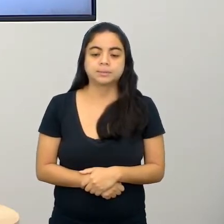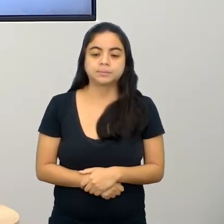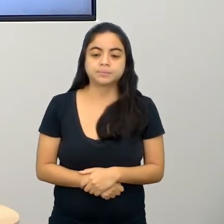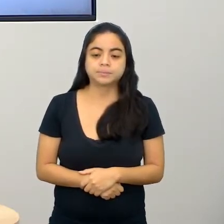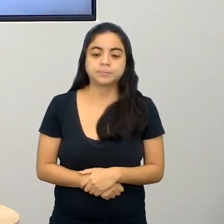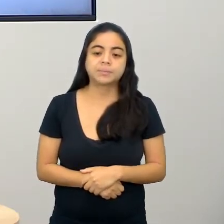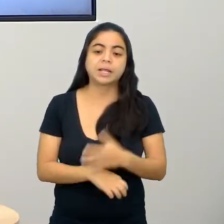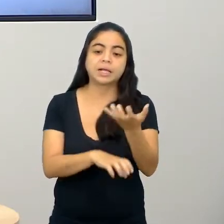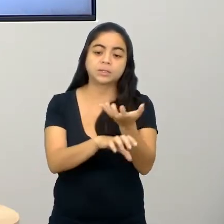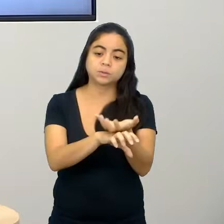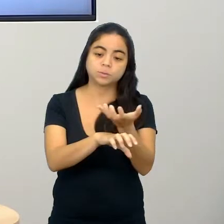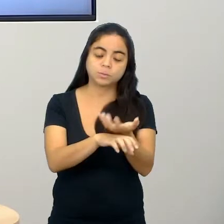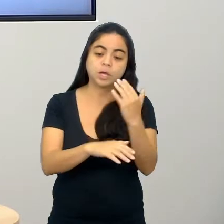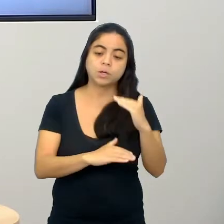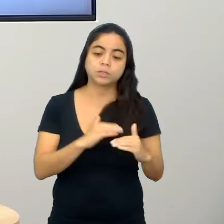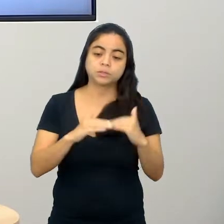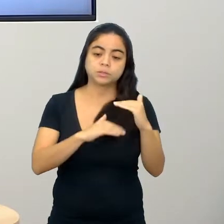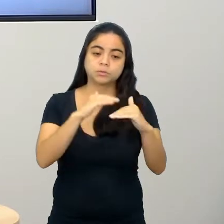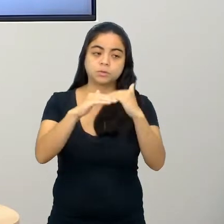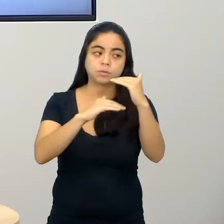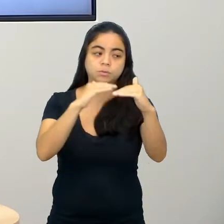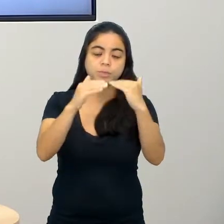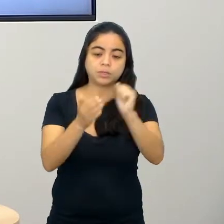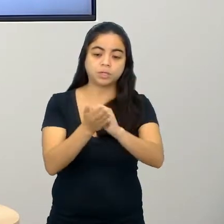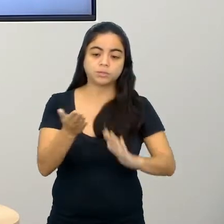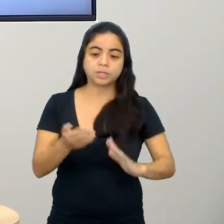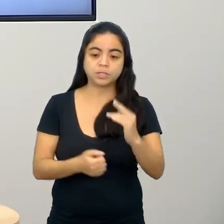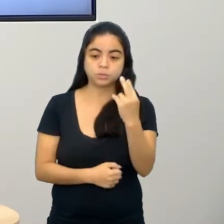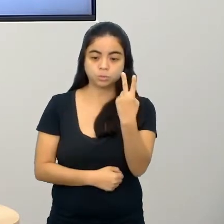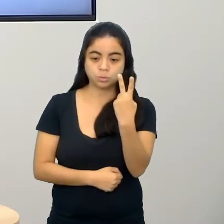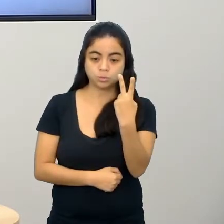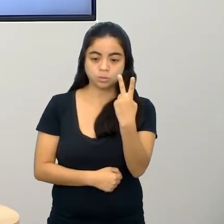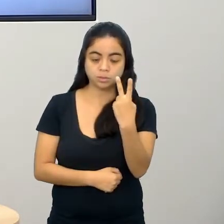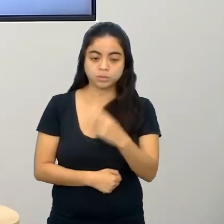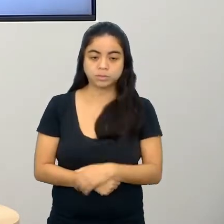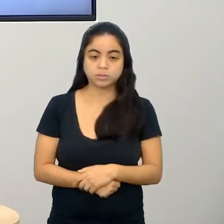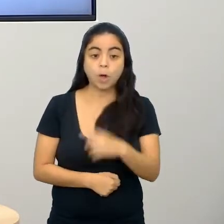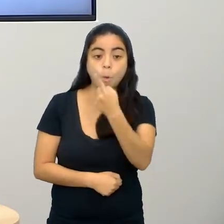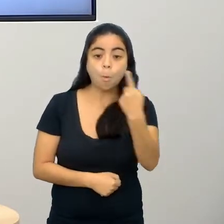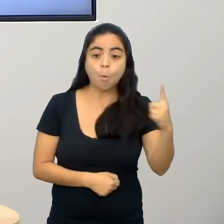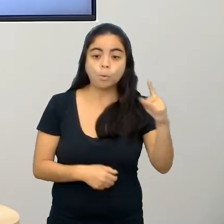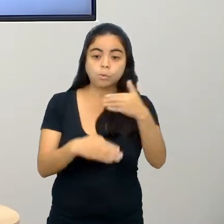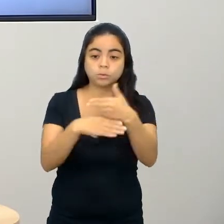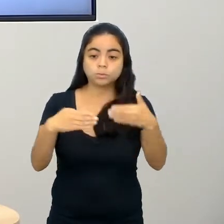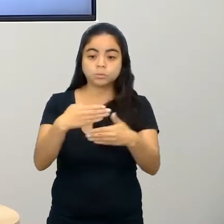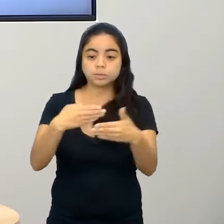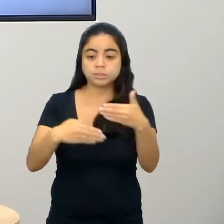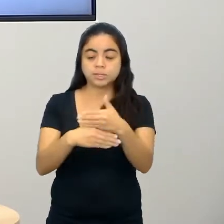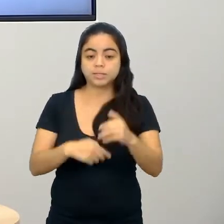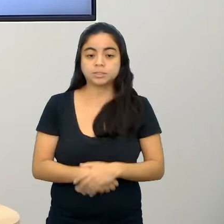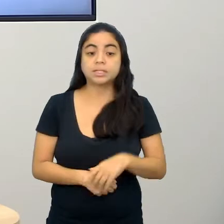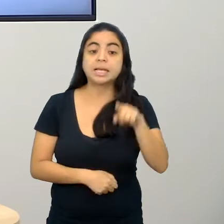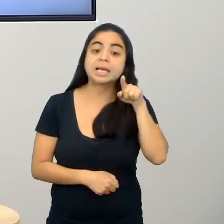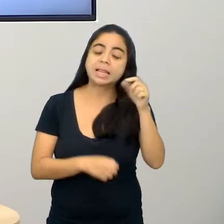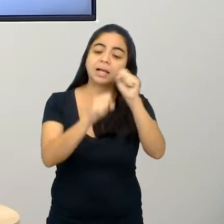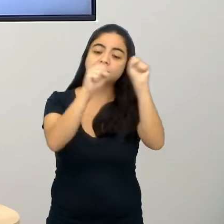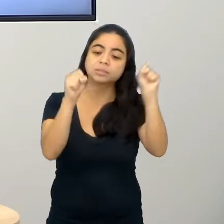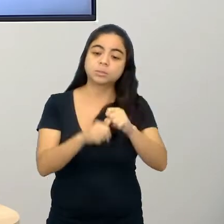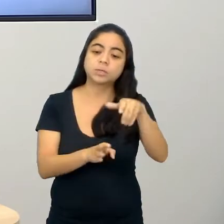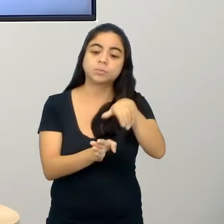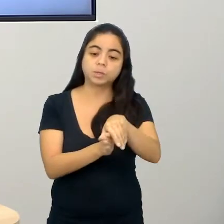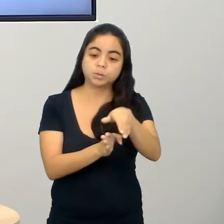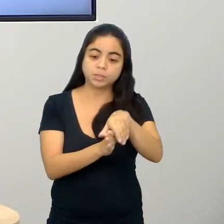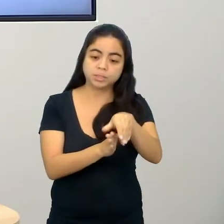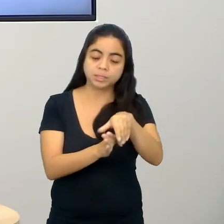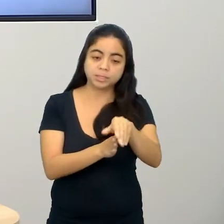desse componente, né, o desenvolvimento ali, atividade 2, tá no último slide, lá tem a sistematização, que é uma orientação